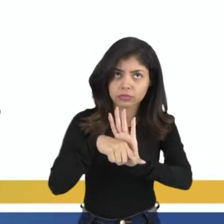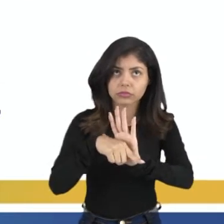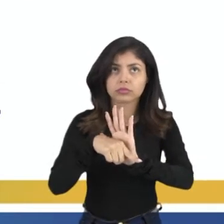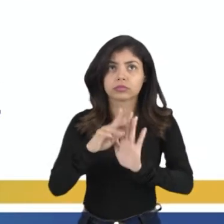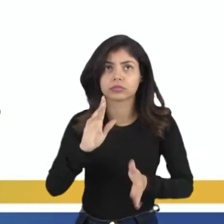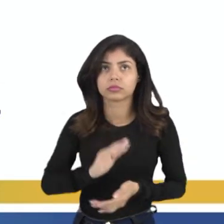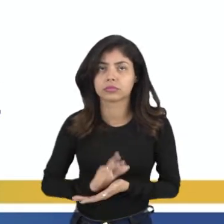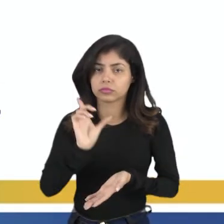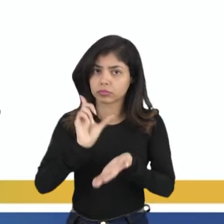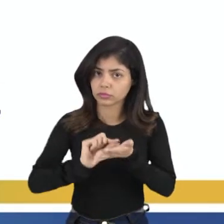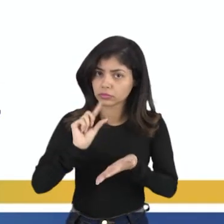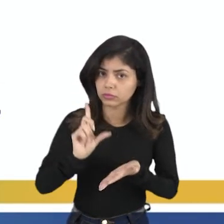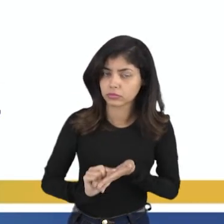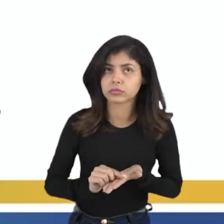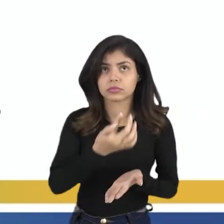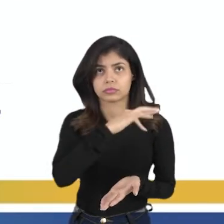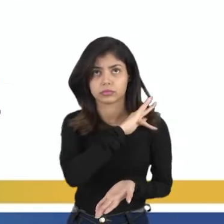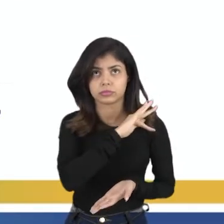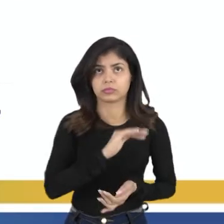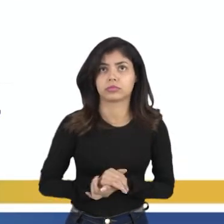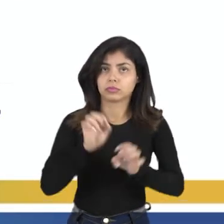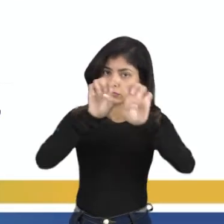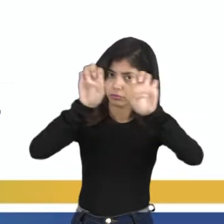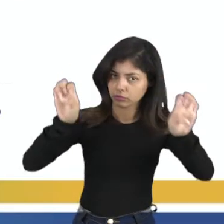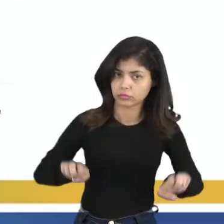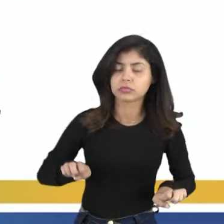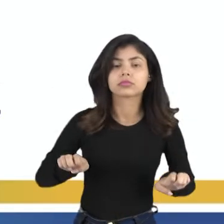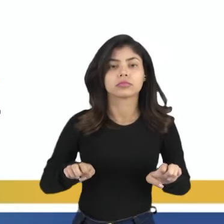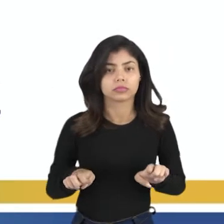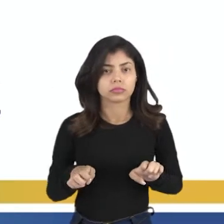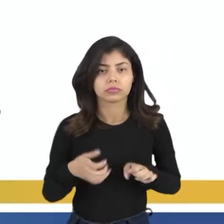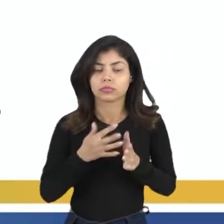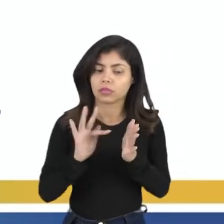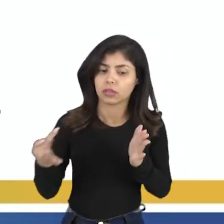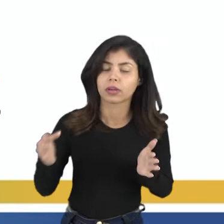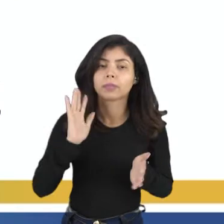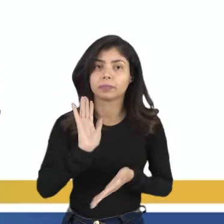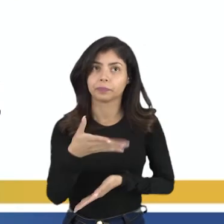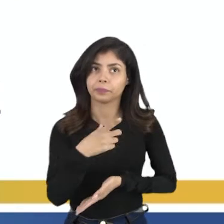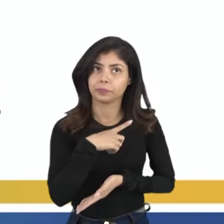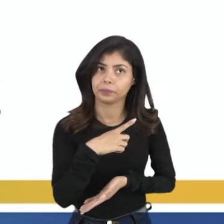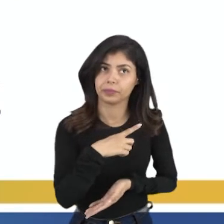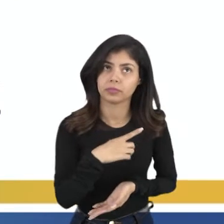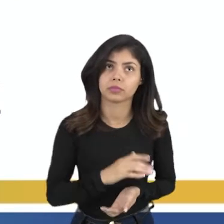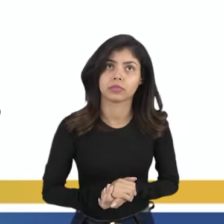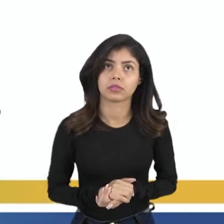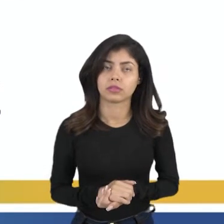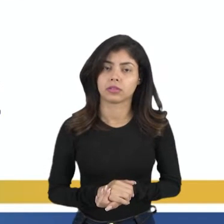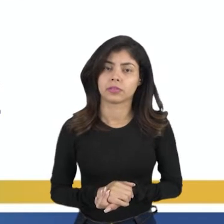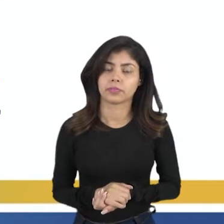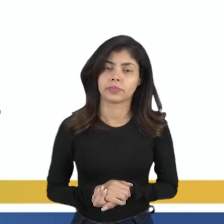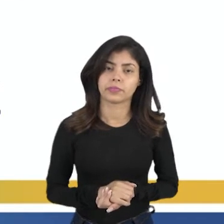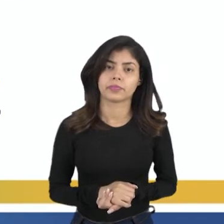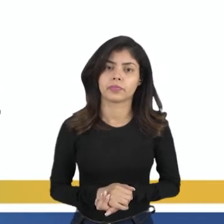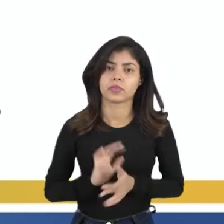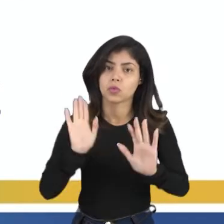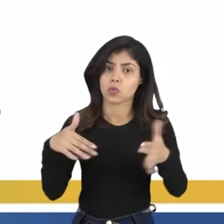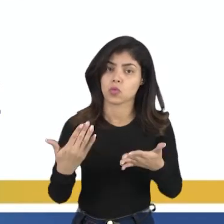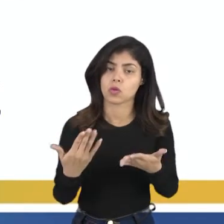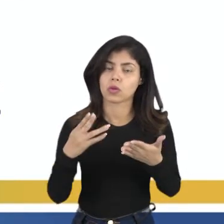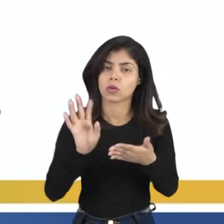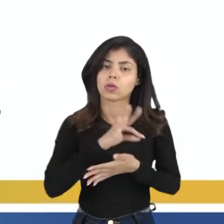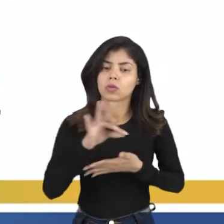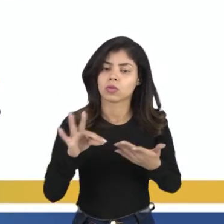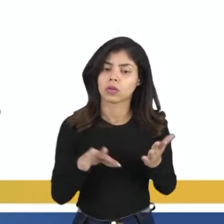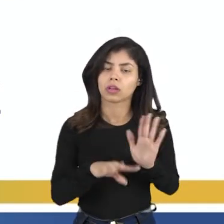do gênero resumo de artigo acadêmico. Ele já te deu a função, ele já te deu o tipo de texto.